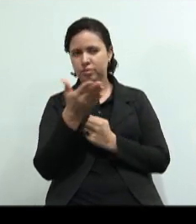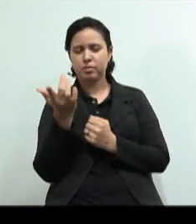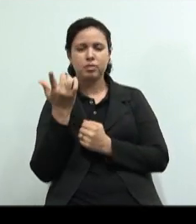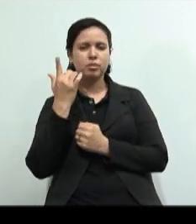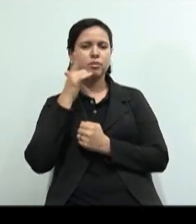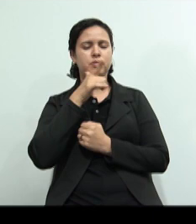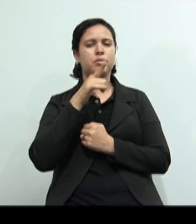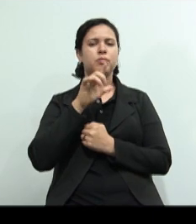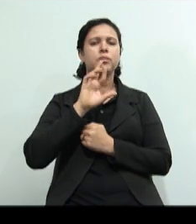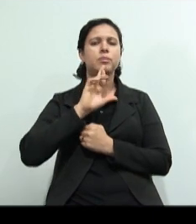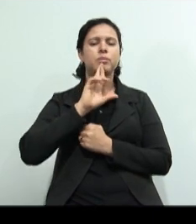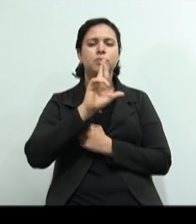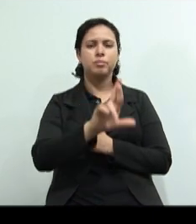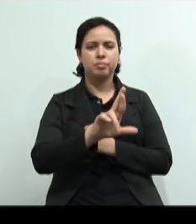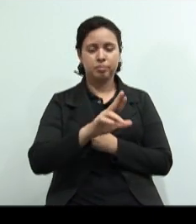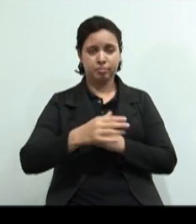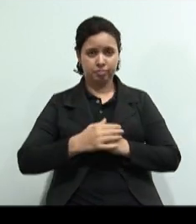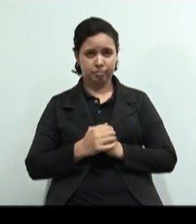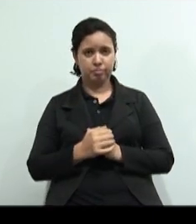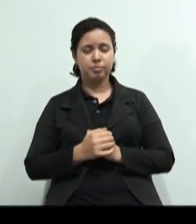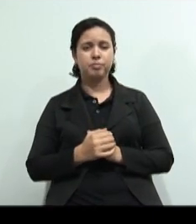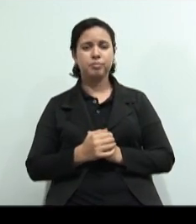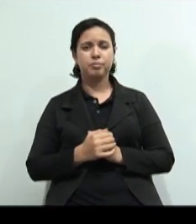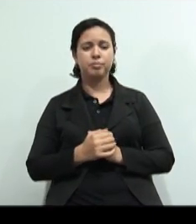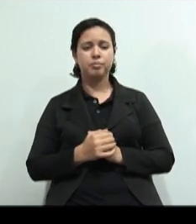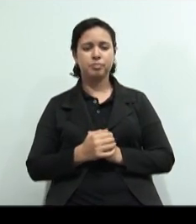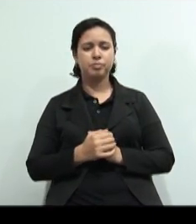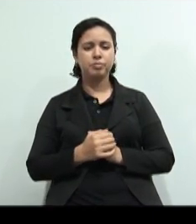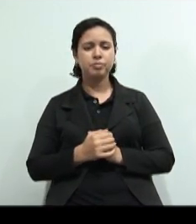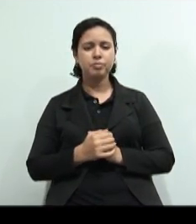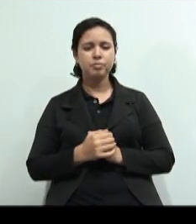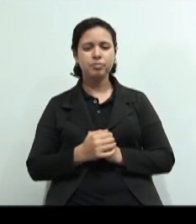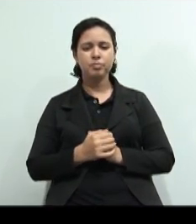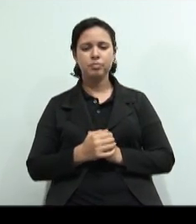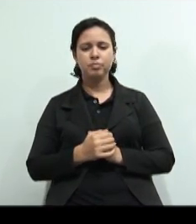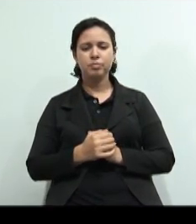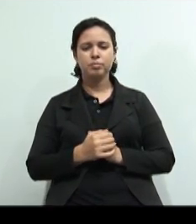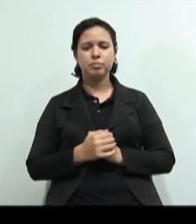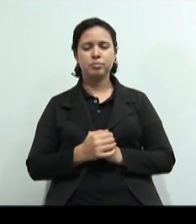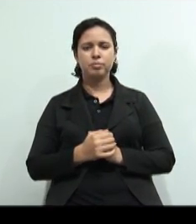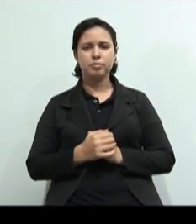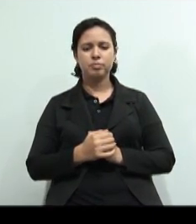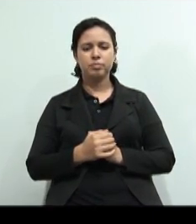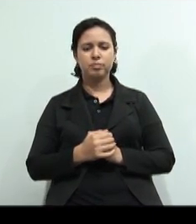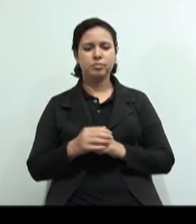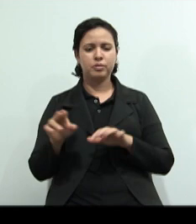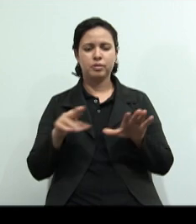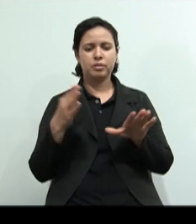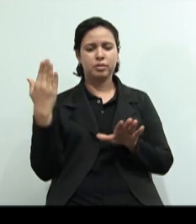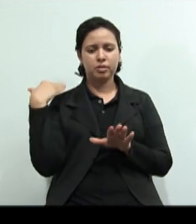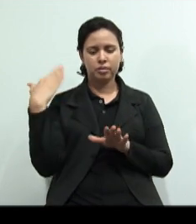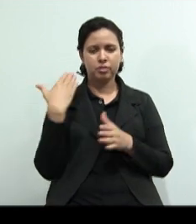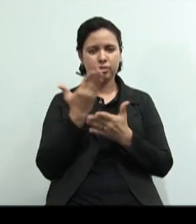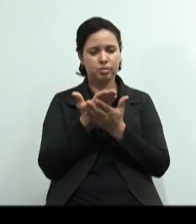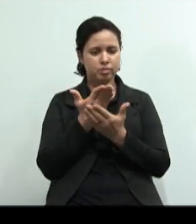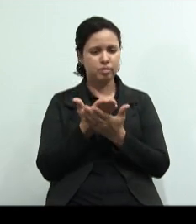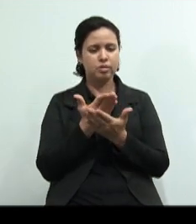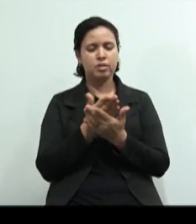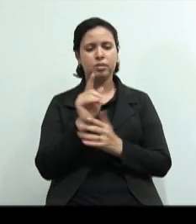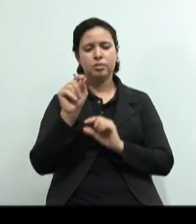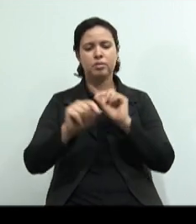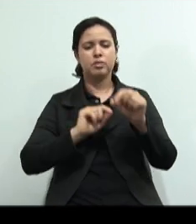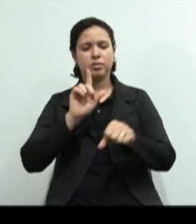alcançá-los com toda tranquilidade. Vamos em frente. Na aula anterior, nós falamos muito